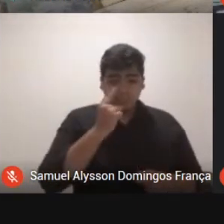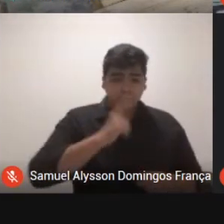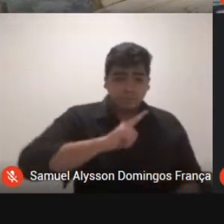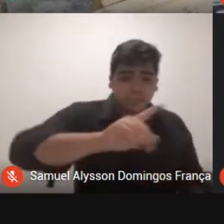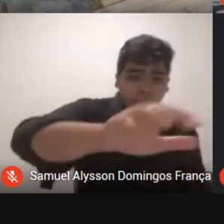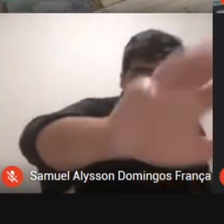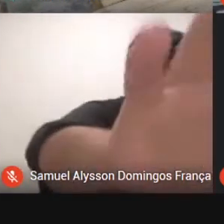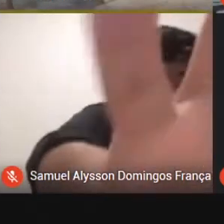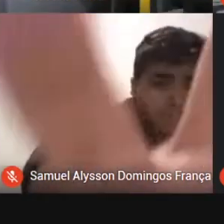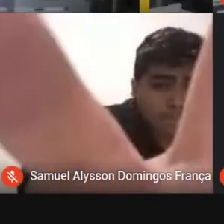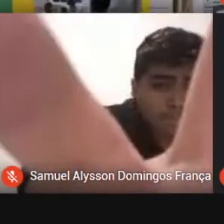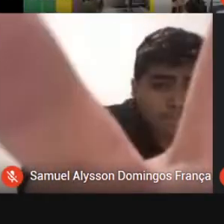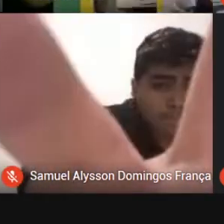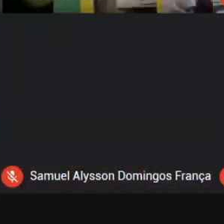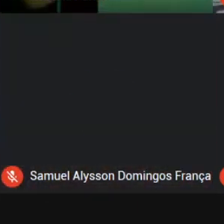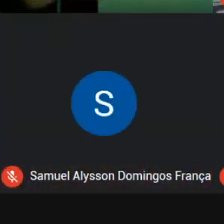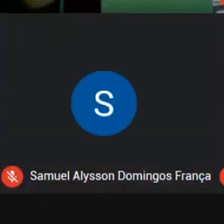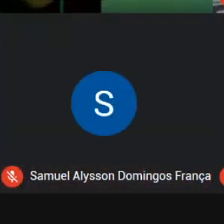tipo.